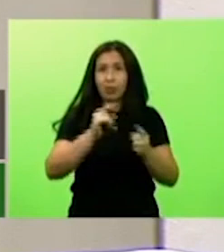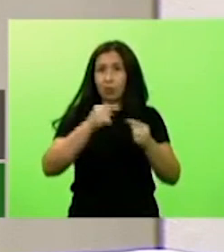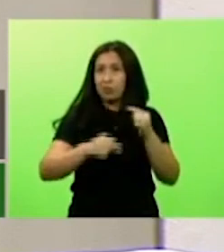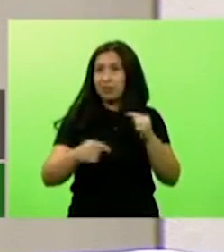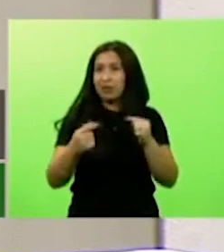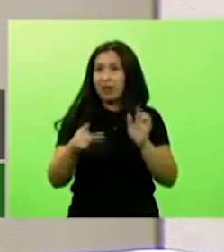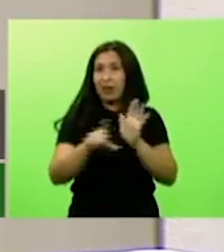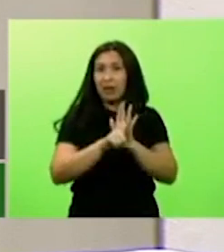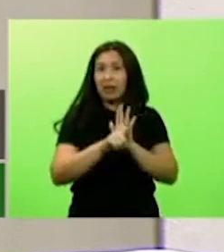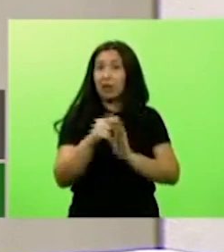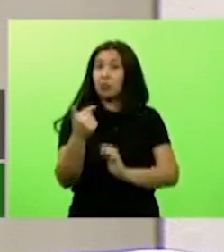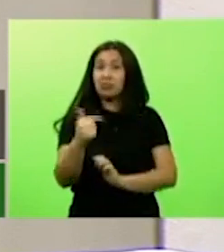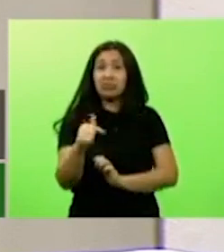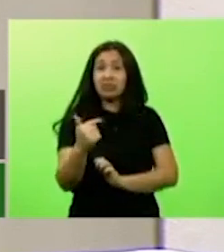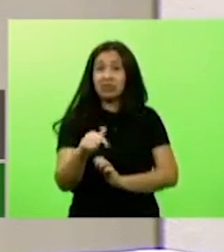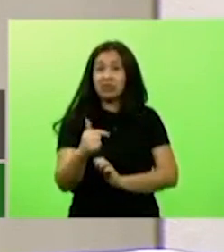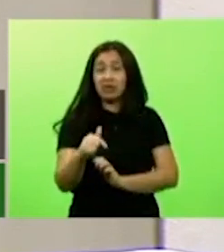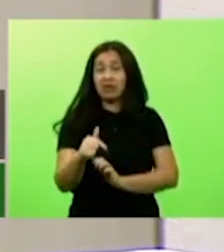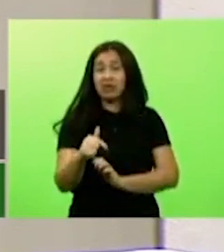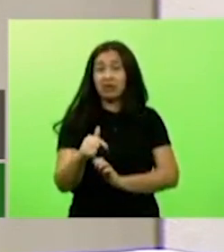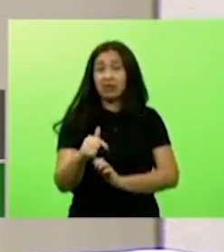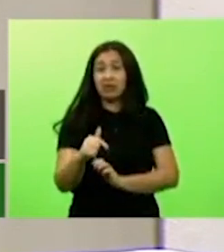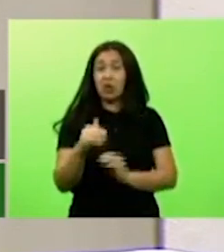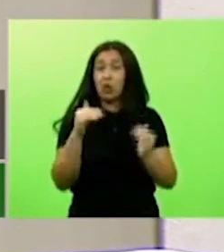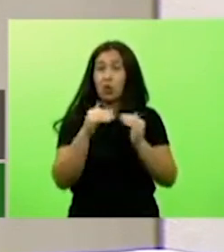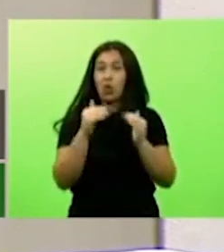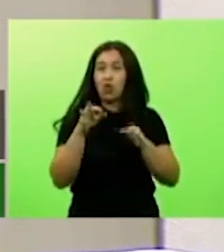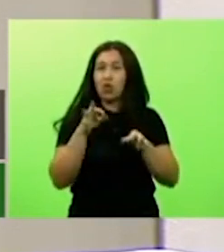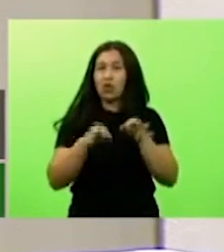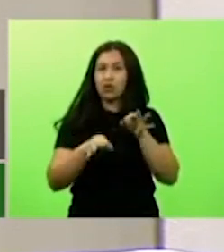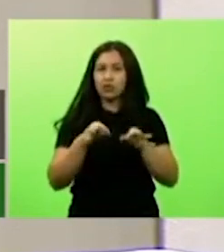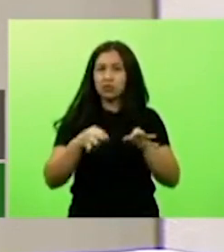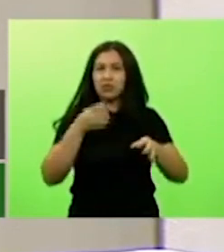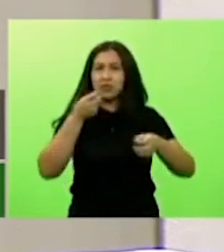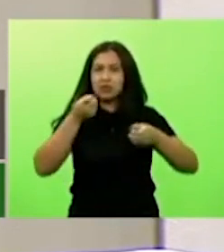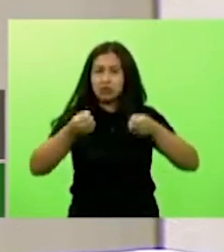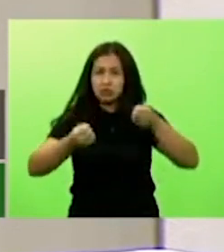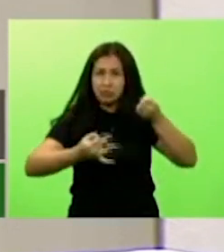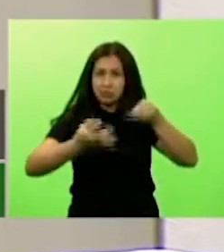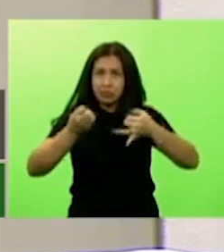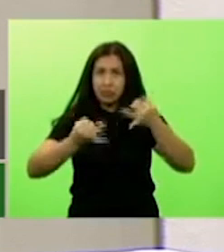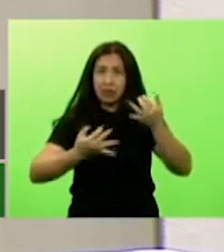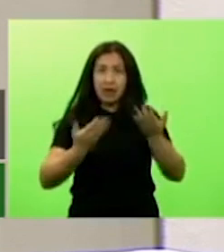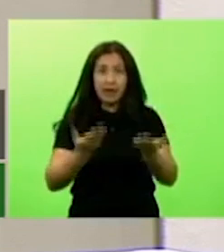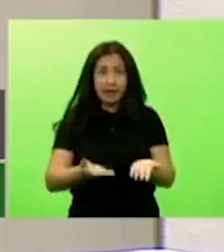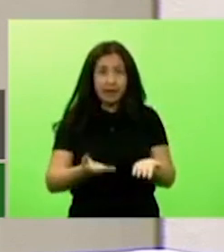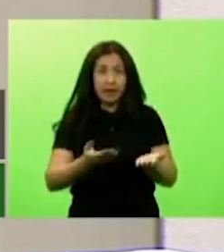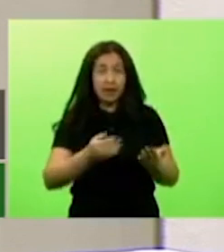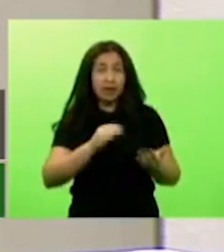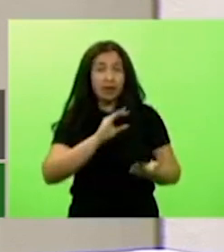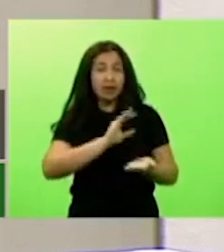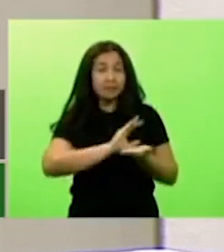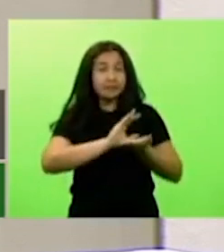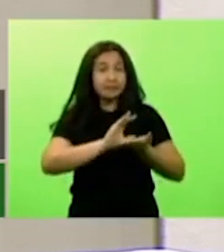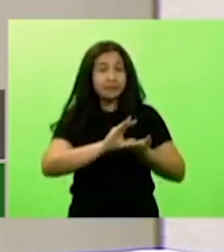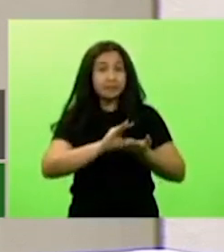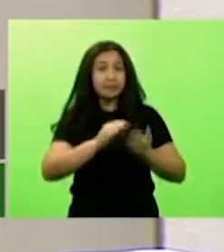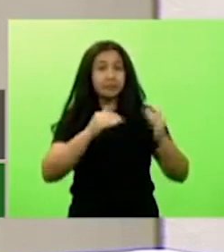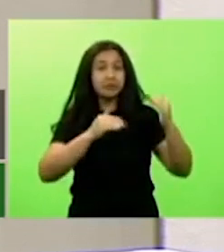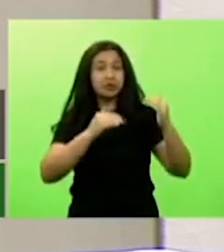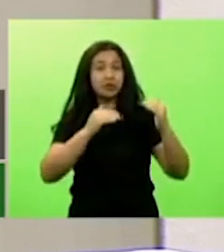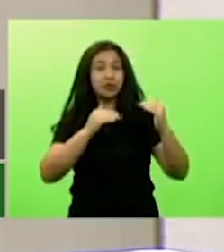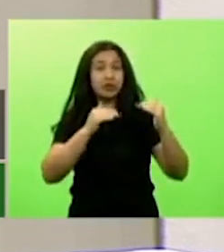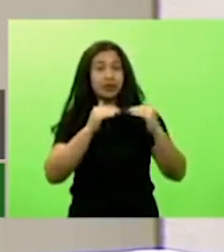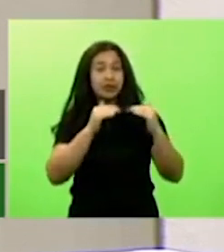não sendo válida a justificativa de que a verba de equivalência já havia sido garantida anos em decisões